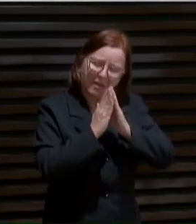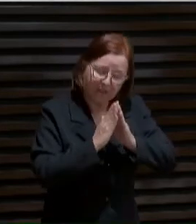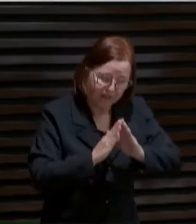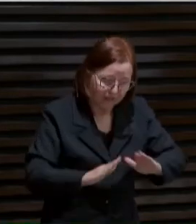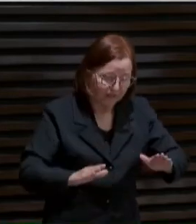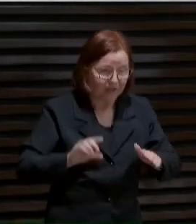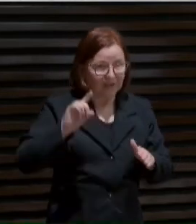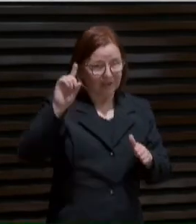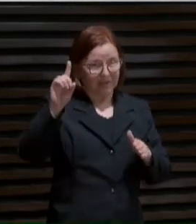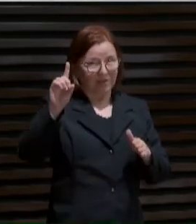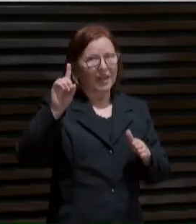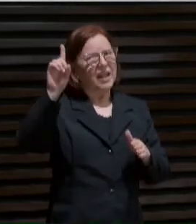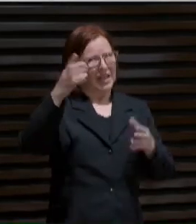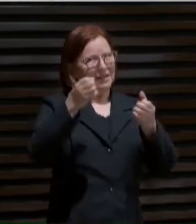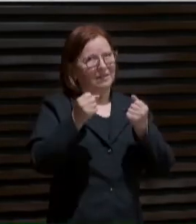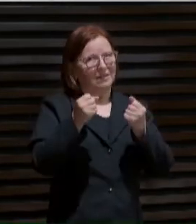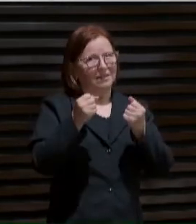aceitável a Deus